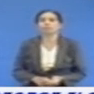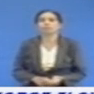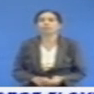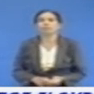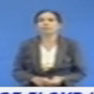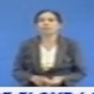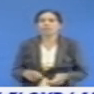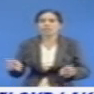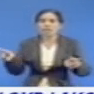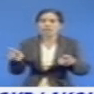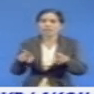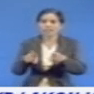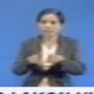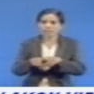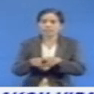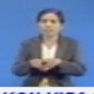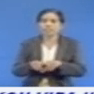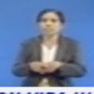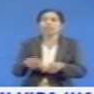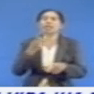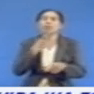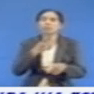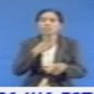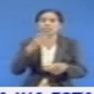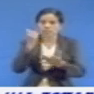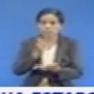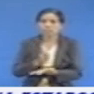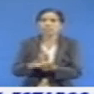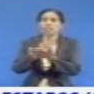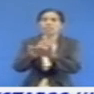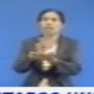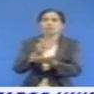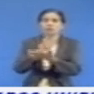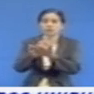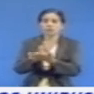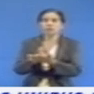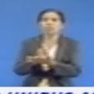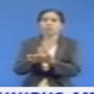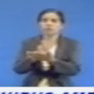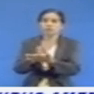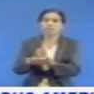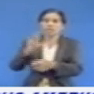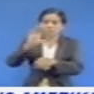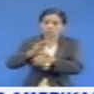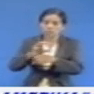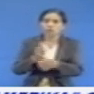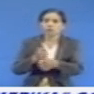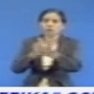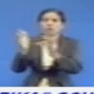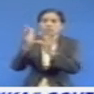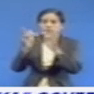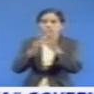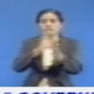Sai bibiatan tem que a omissão e a congregação imitação de Jesus Rodiek, onde servi creda no lauto de Jesus Cristo, nha